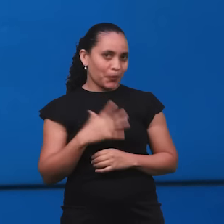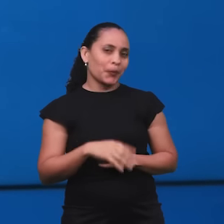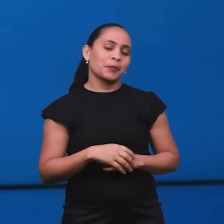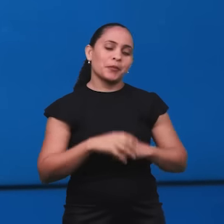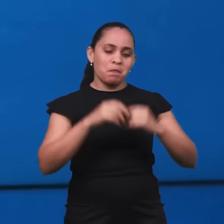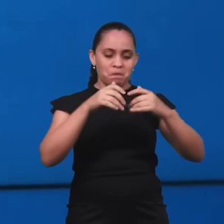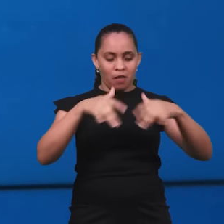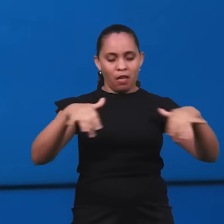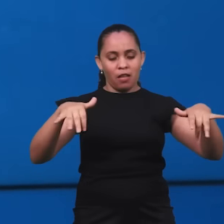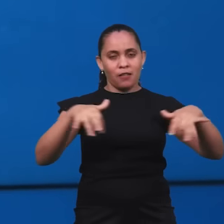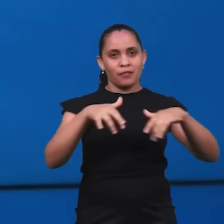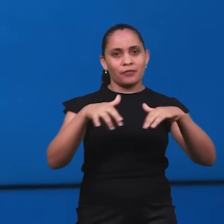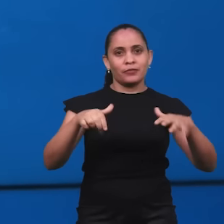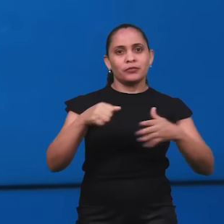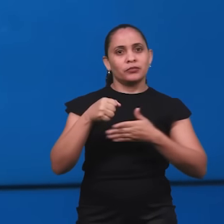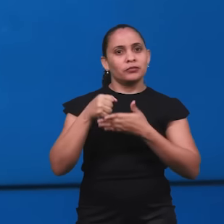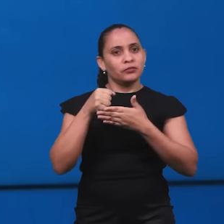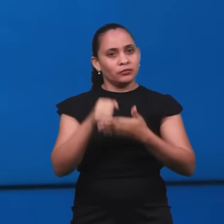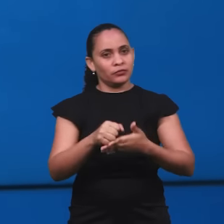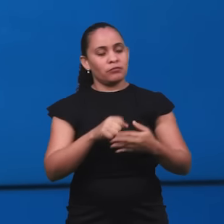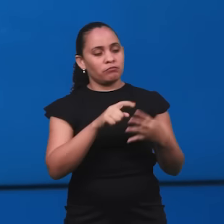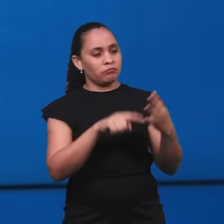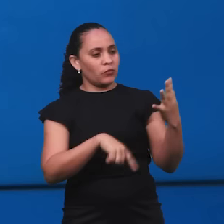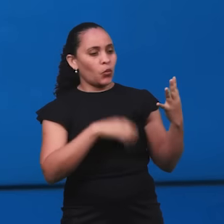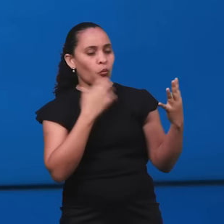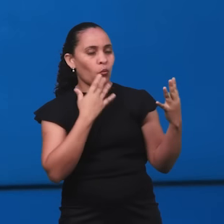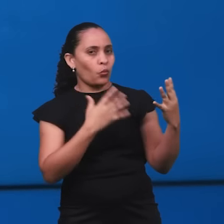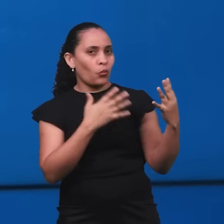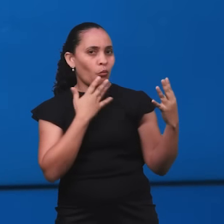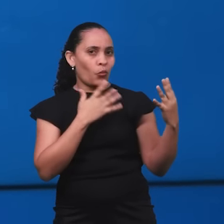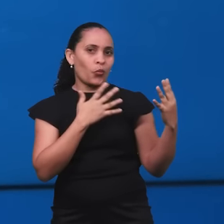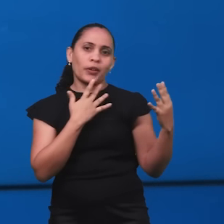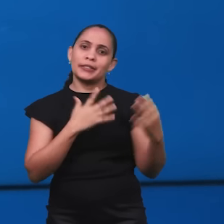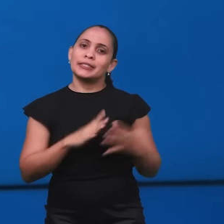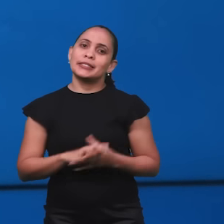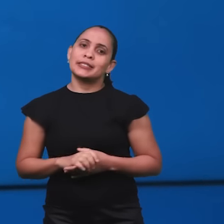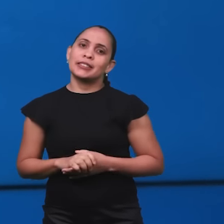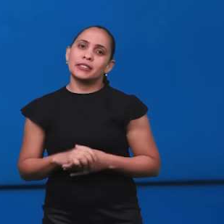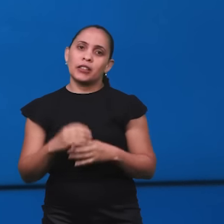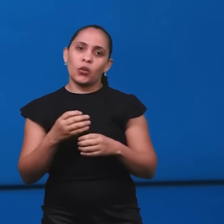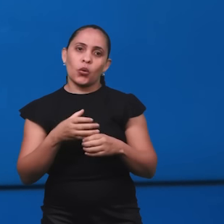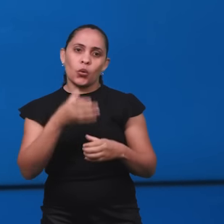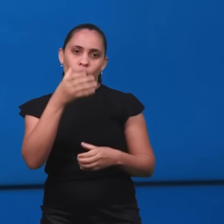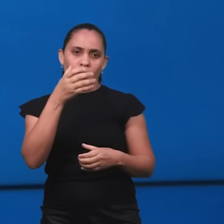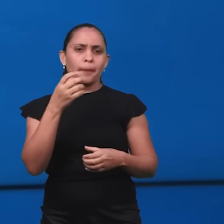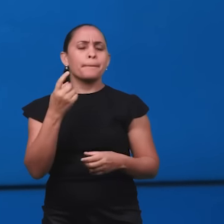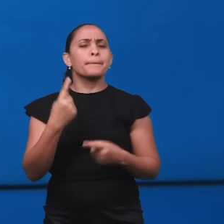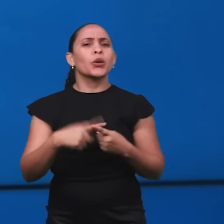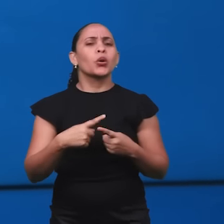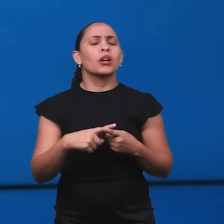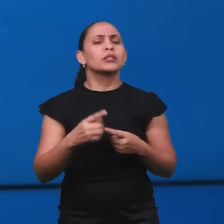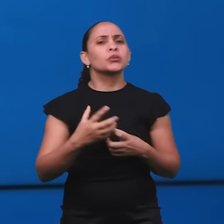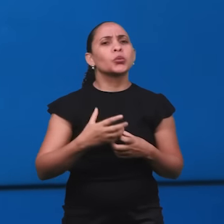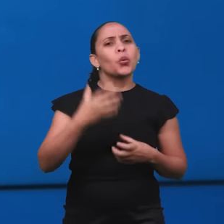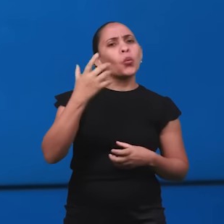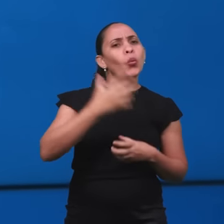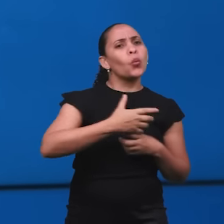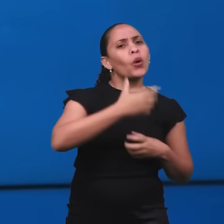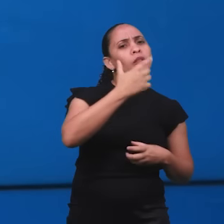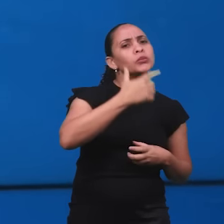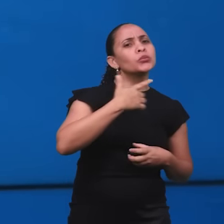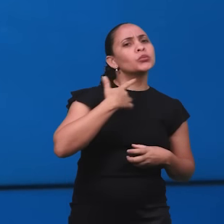né, sustentada dessas 4 cores, sustentada por 4 colunas. Por que as 4 colunas? Porque as 4 colunas